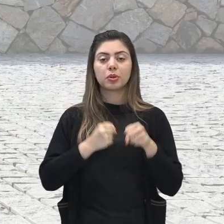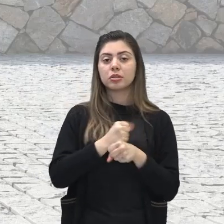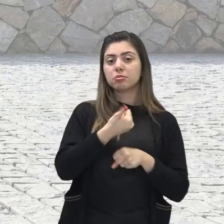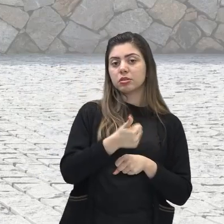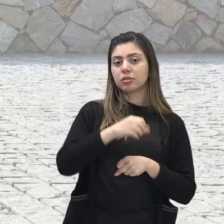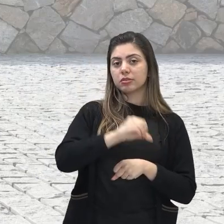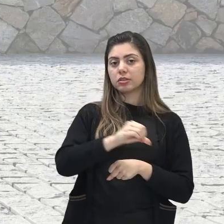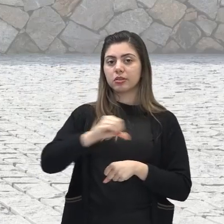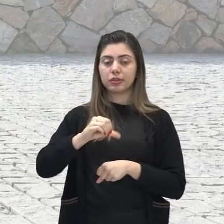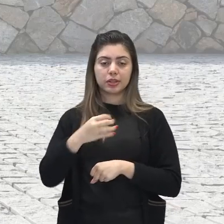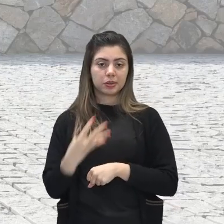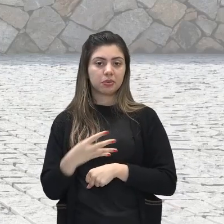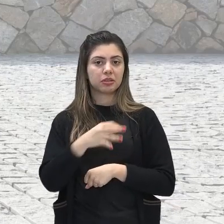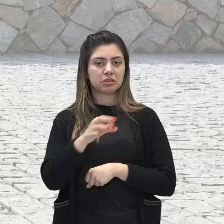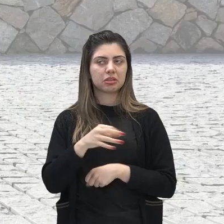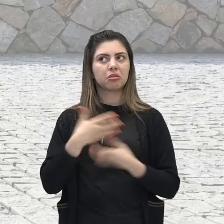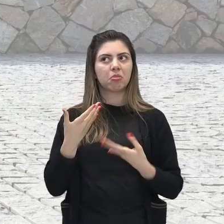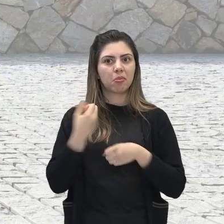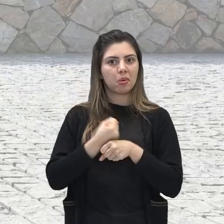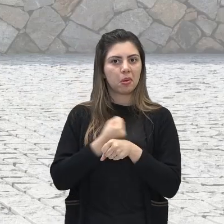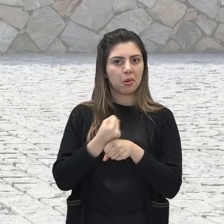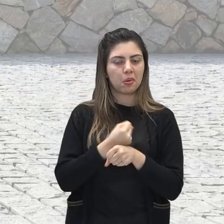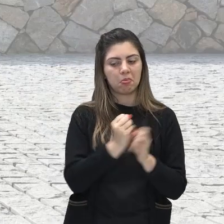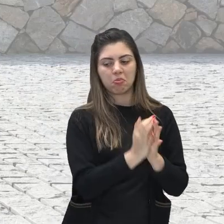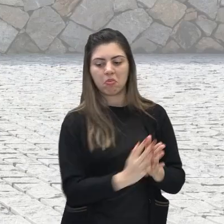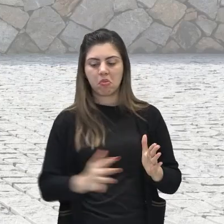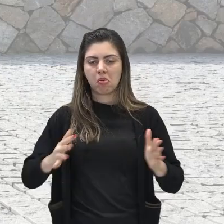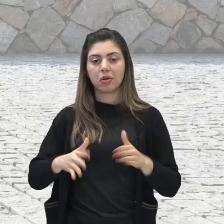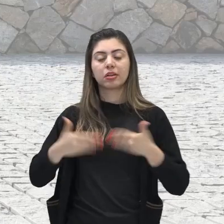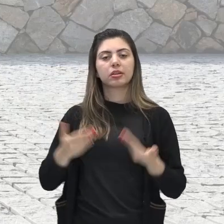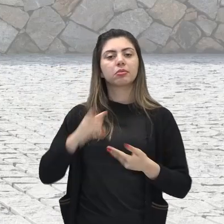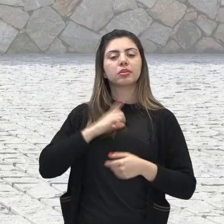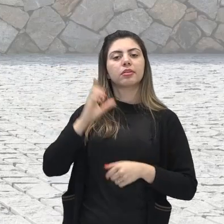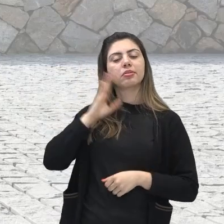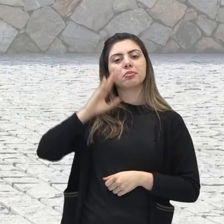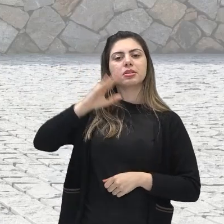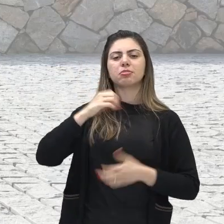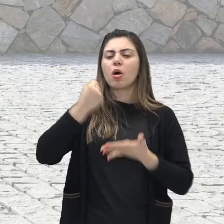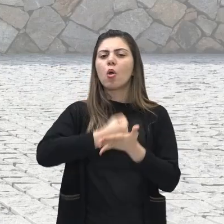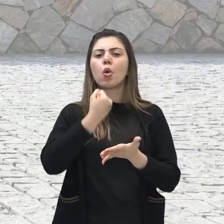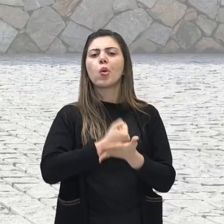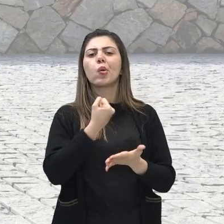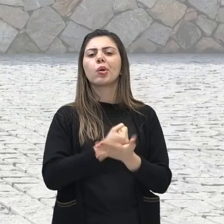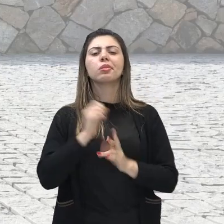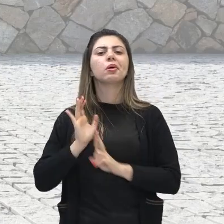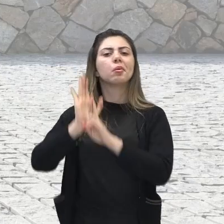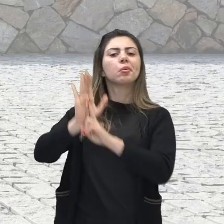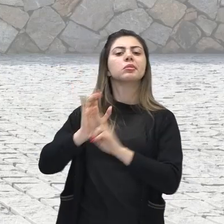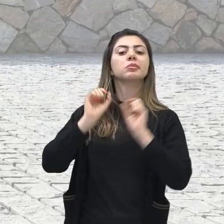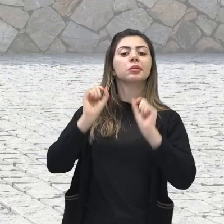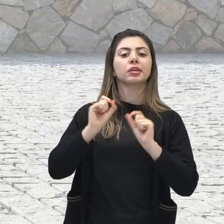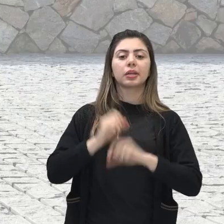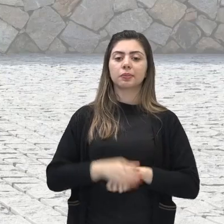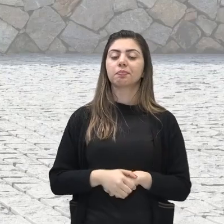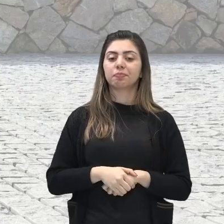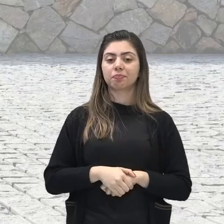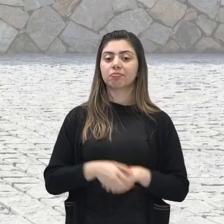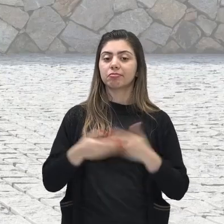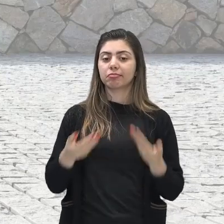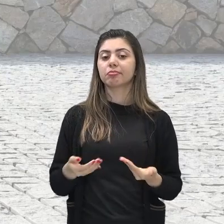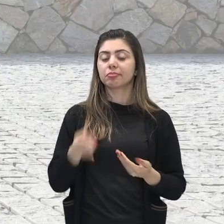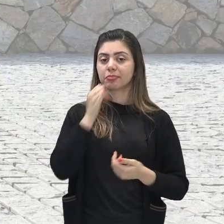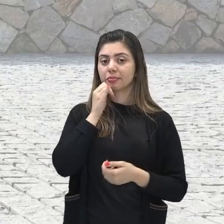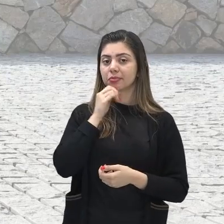1994. Bastante tempo, né? E como principais nomes desse processo de luta, nós vamos ter, por exemplo, o